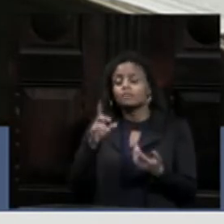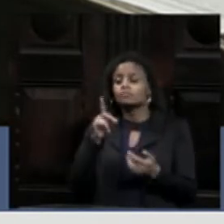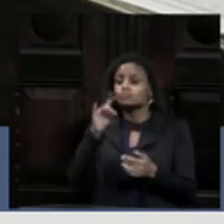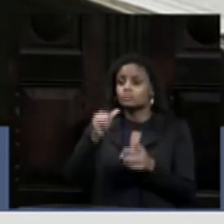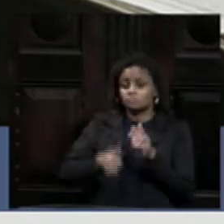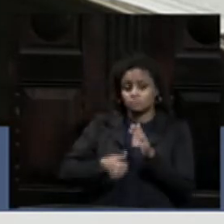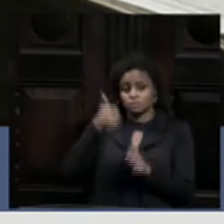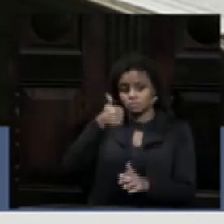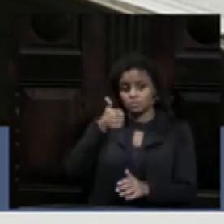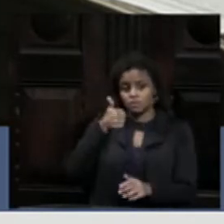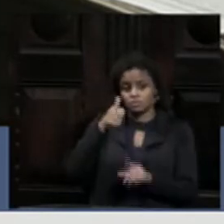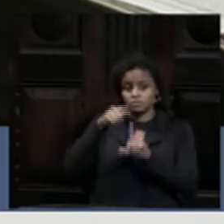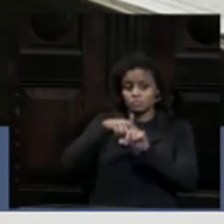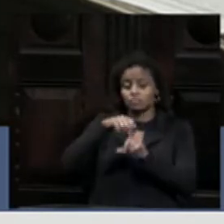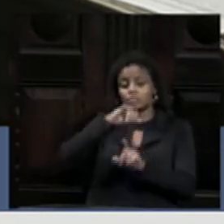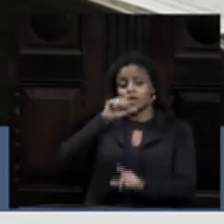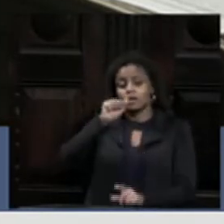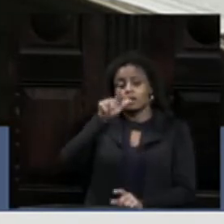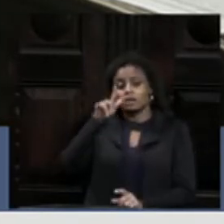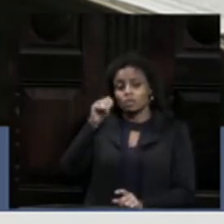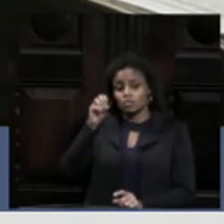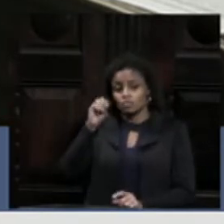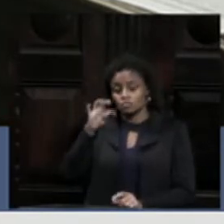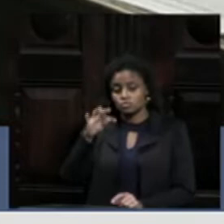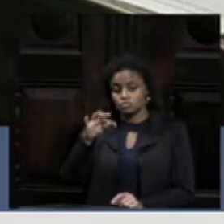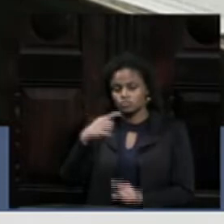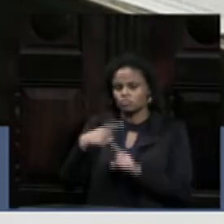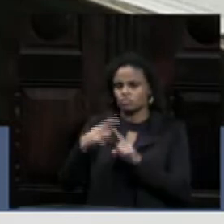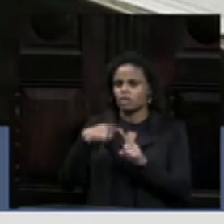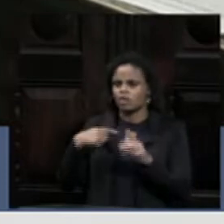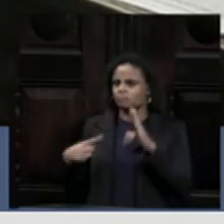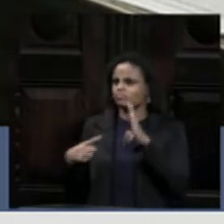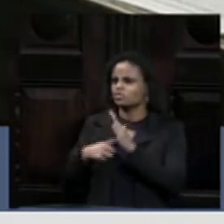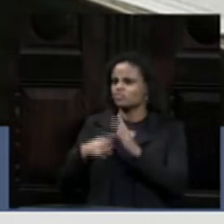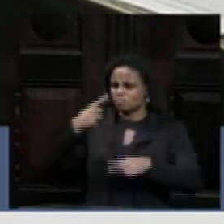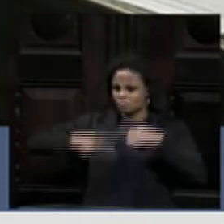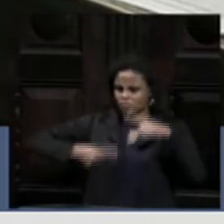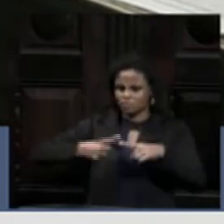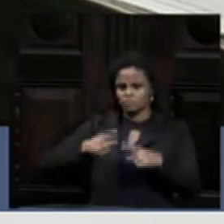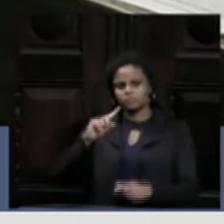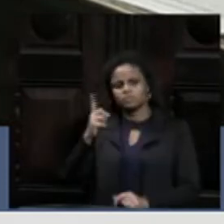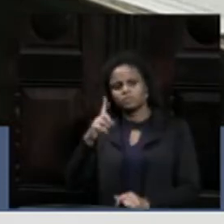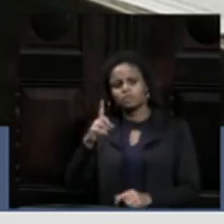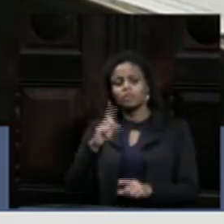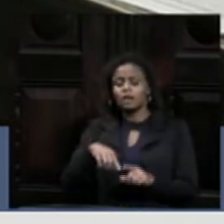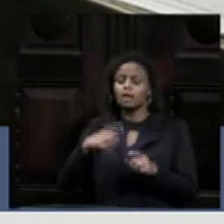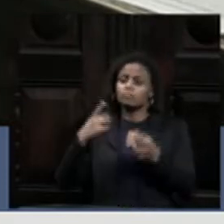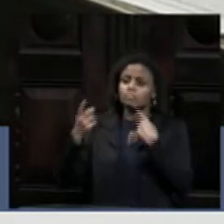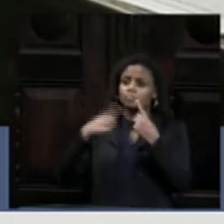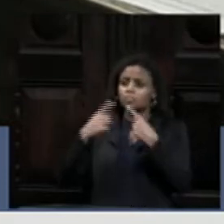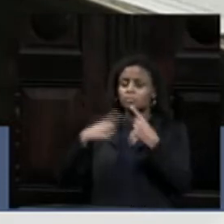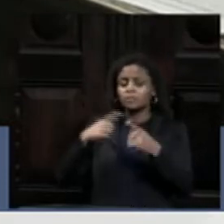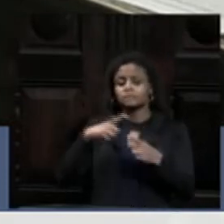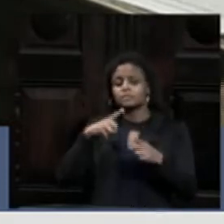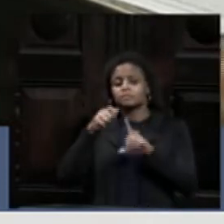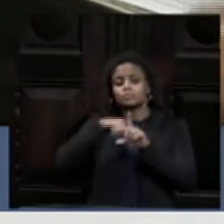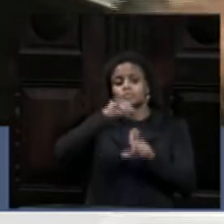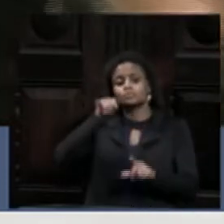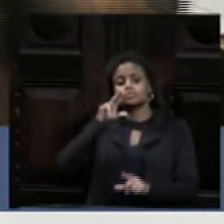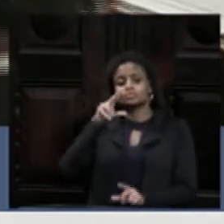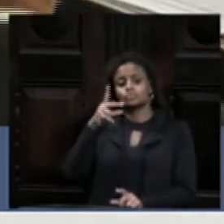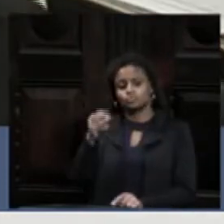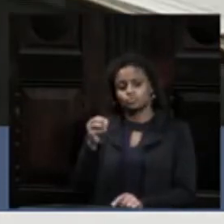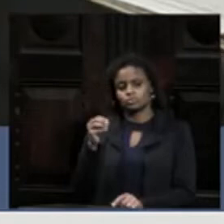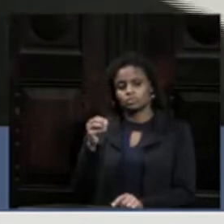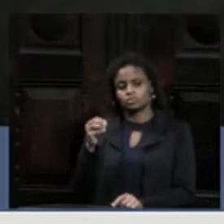entrada. Mas não foi um cunho eleitoral, foi o debate que foi mantido durante esse período. E é óbvio que eu não quero